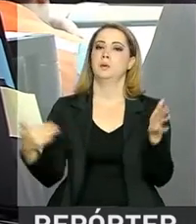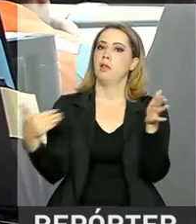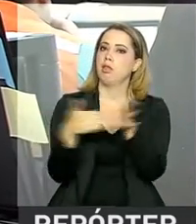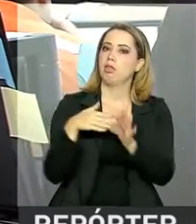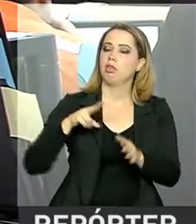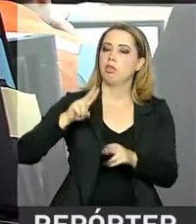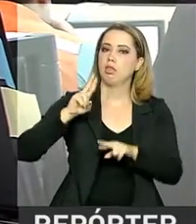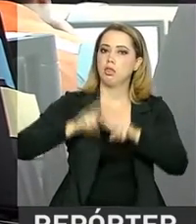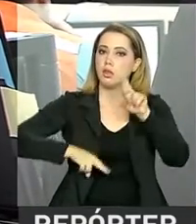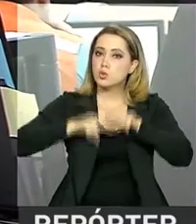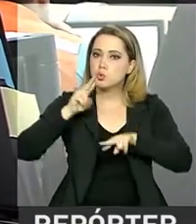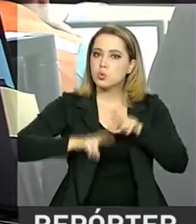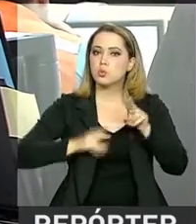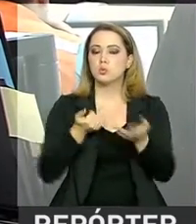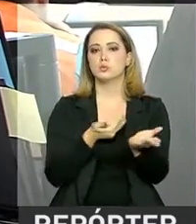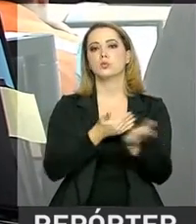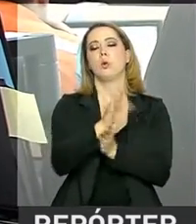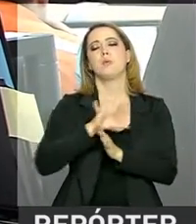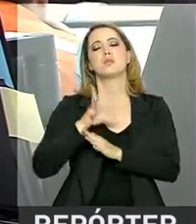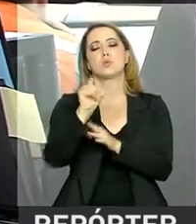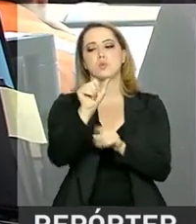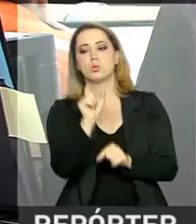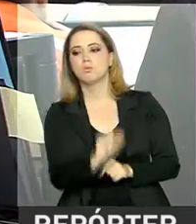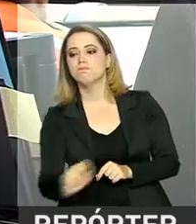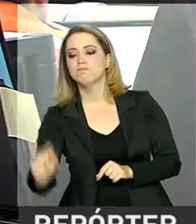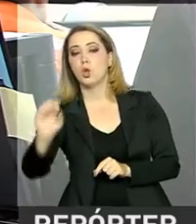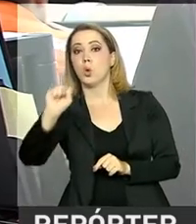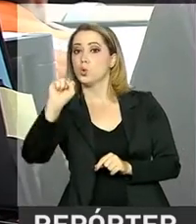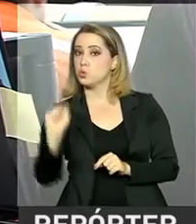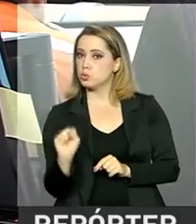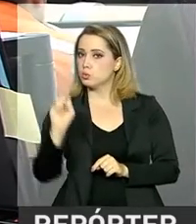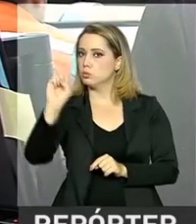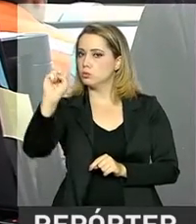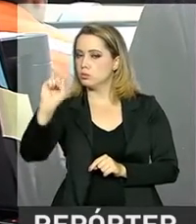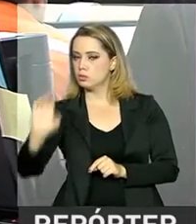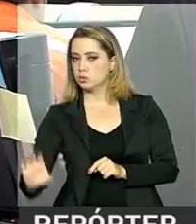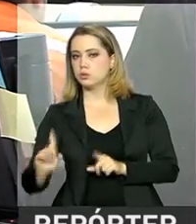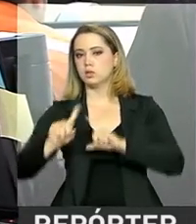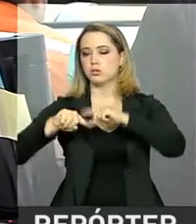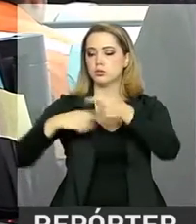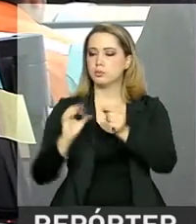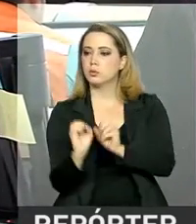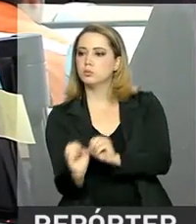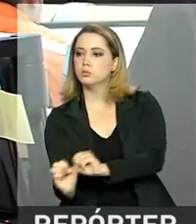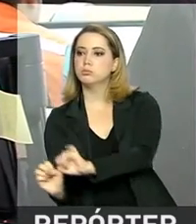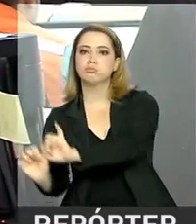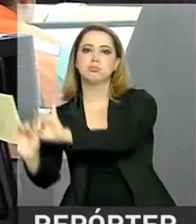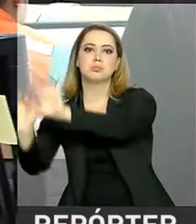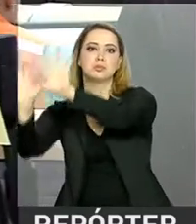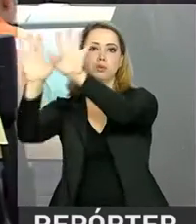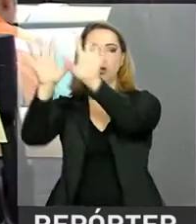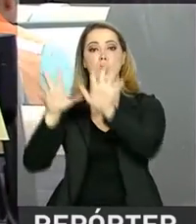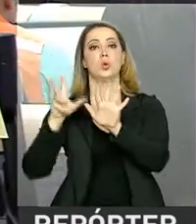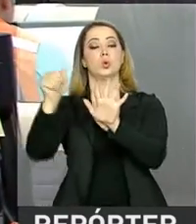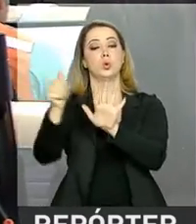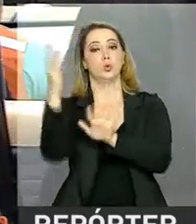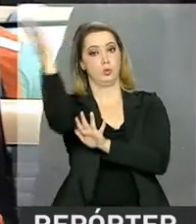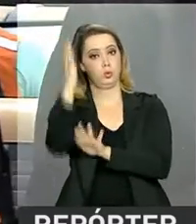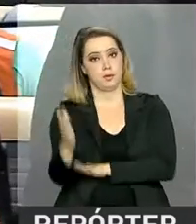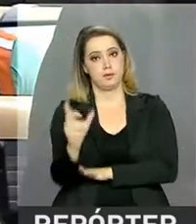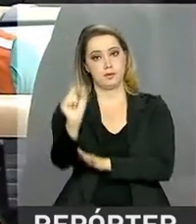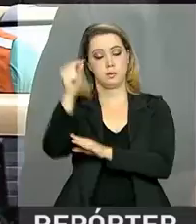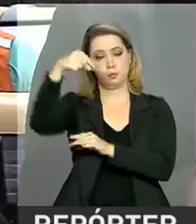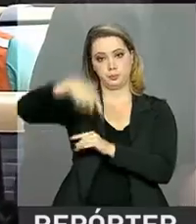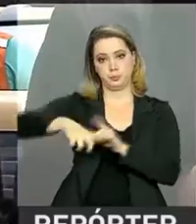estados das regiões sul e sudeste ea partir daí entrar em funcionamento gradativamente no restante do país e é daqui do